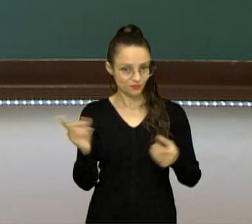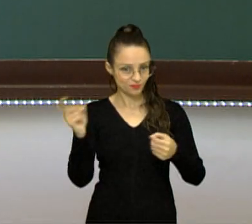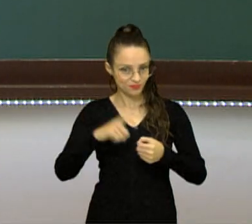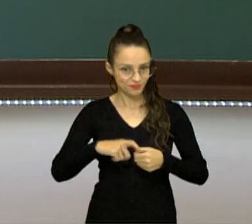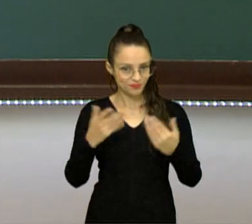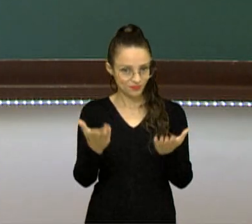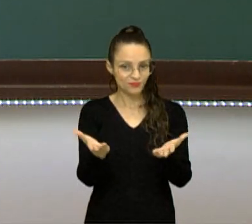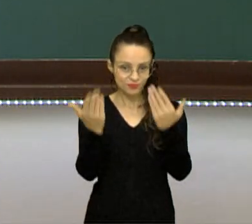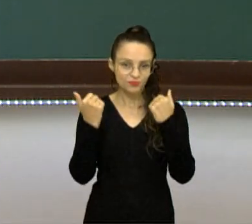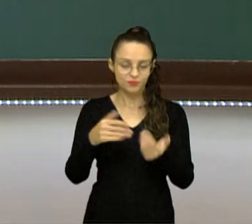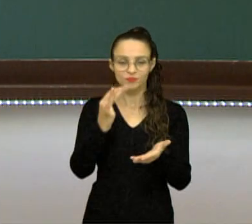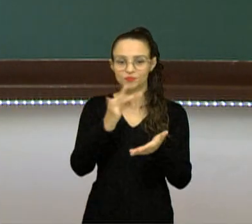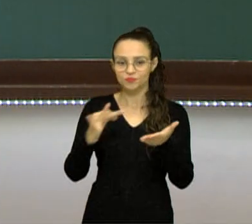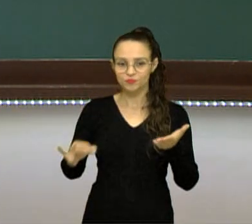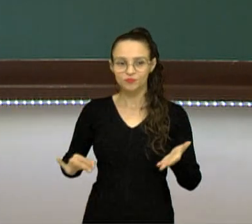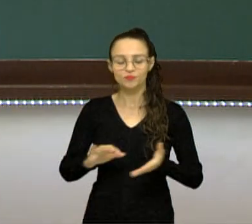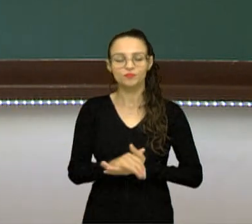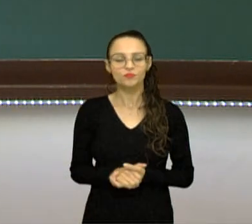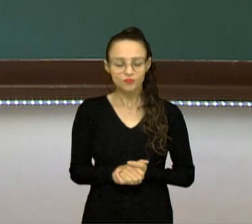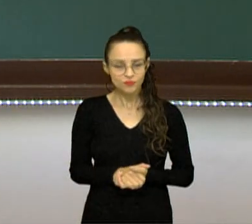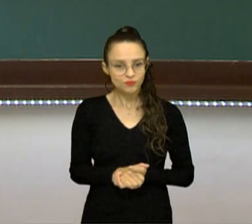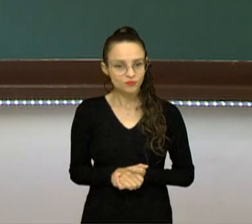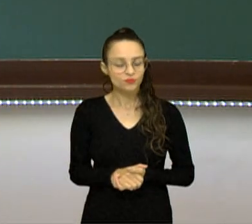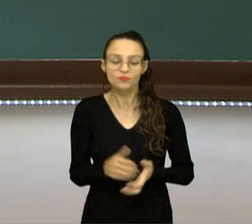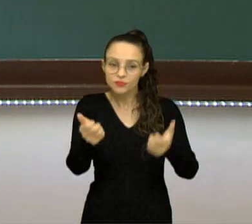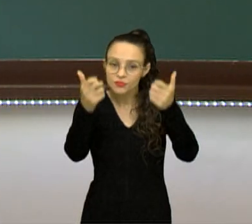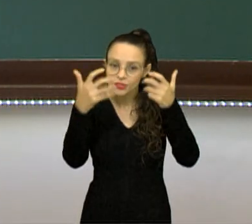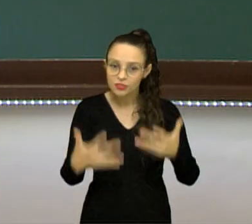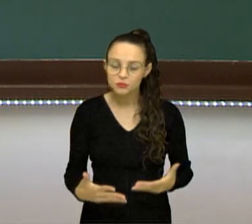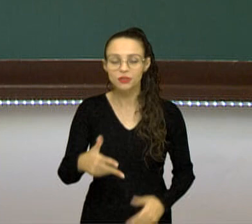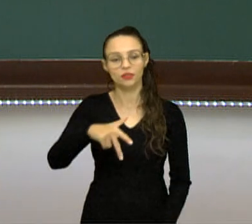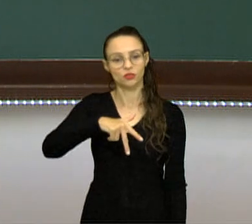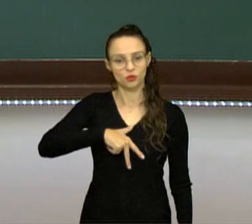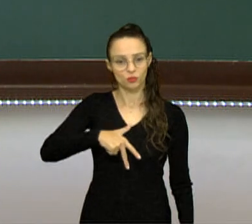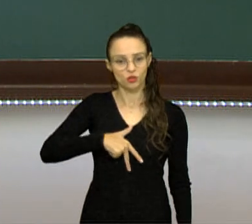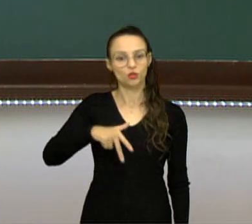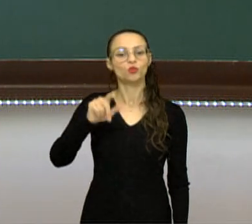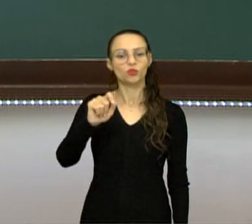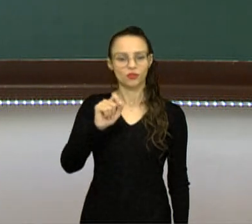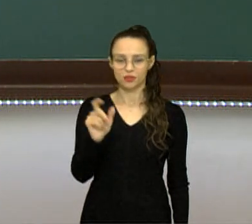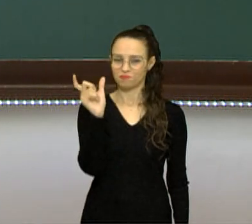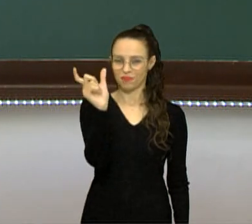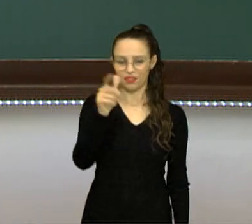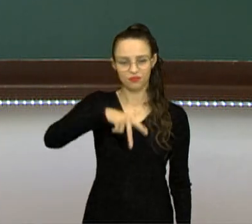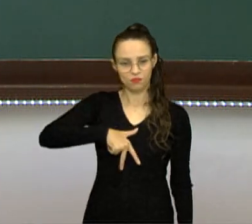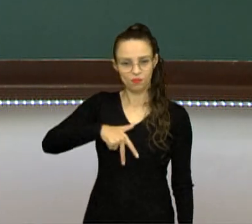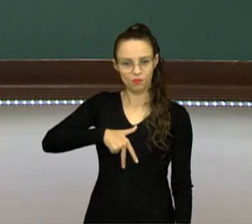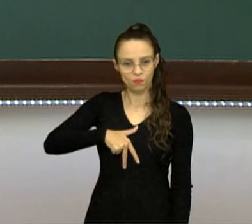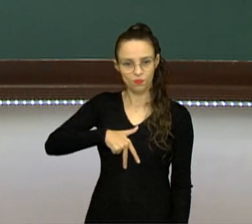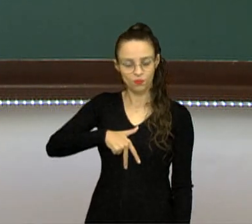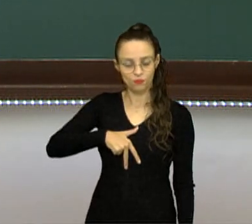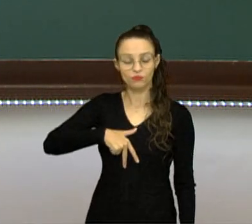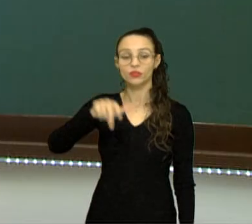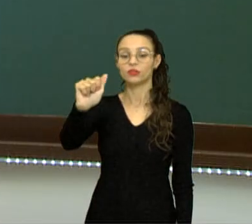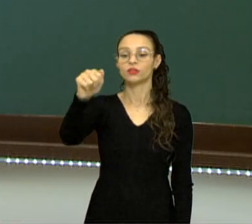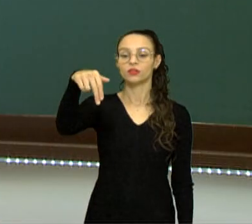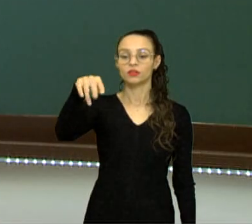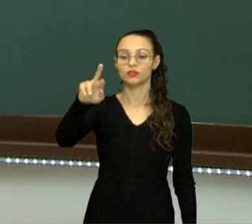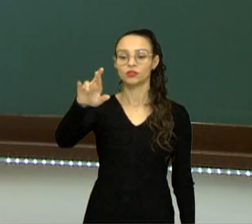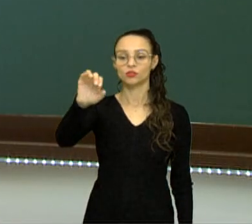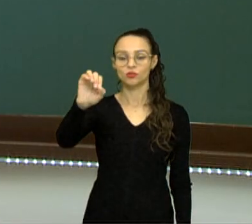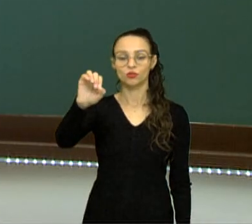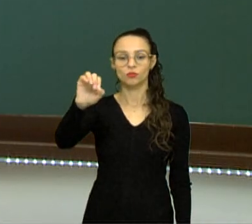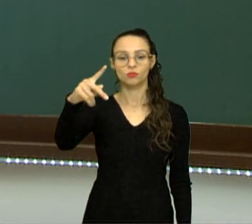Voltei! Vamos lá corrigir. Explicação antropológica. Ô, professor, que palavra difícil, hein? Antropô,